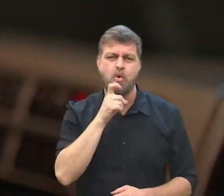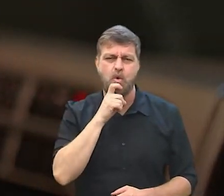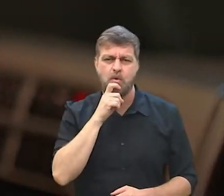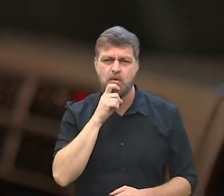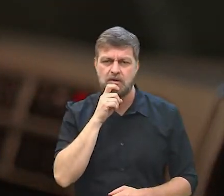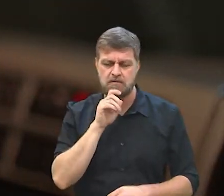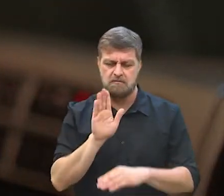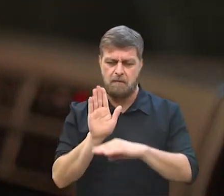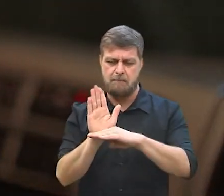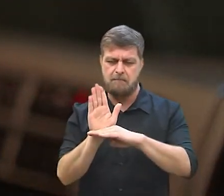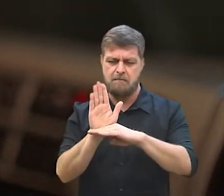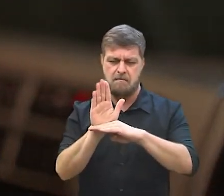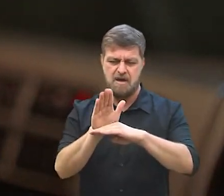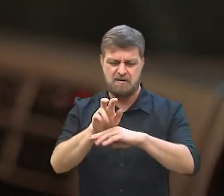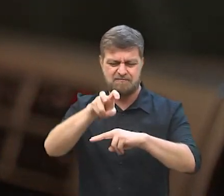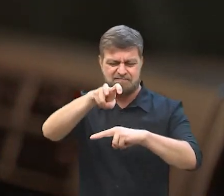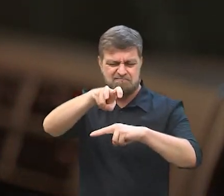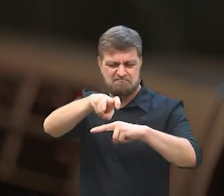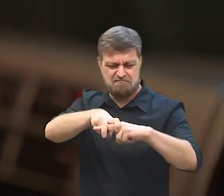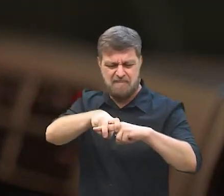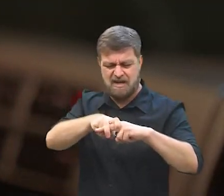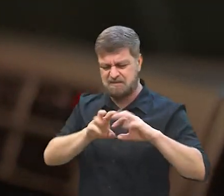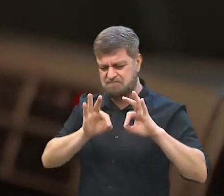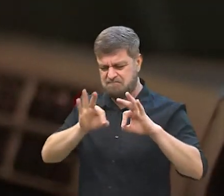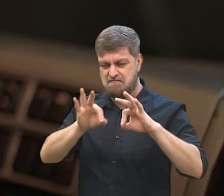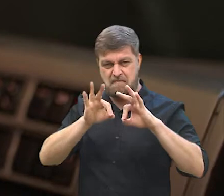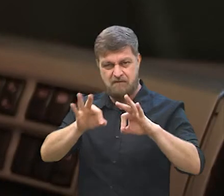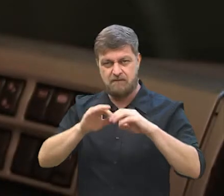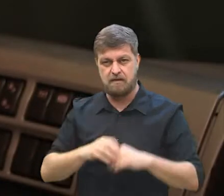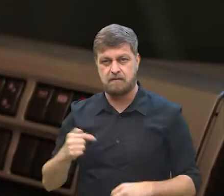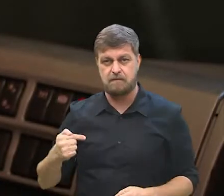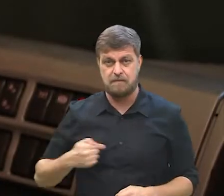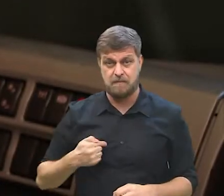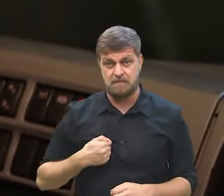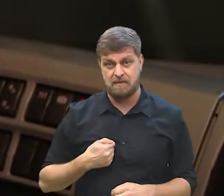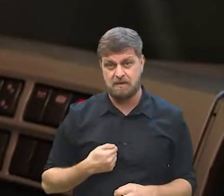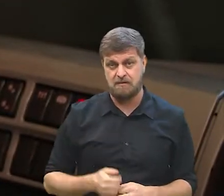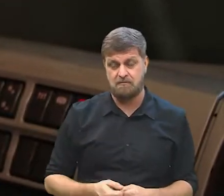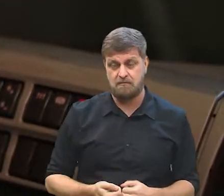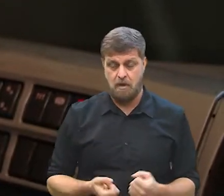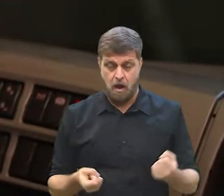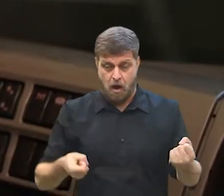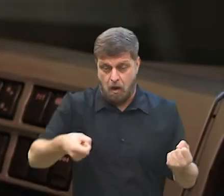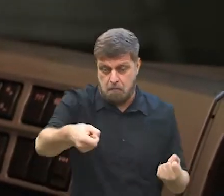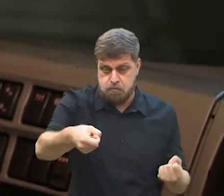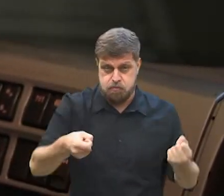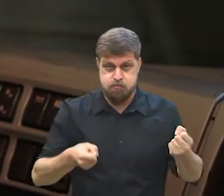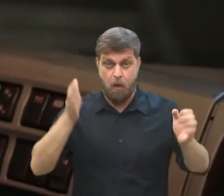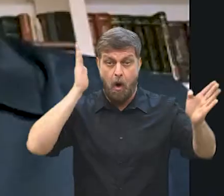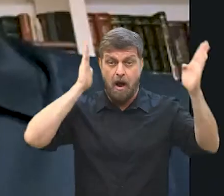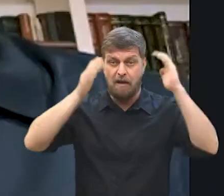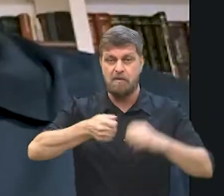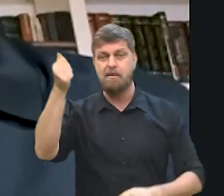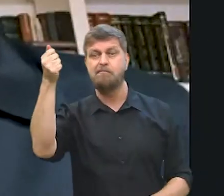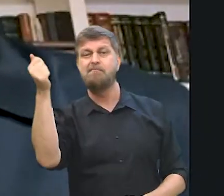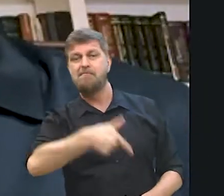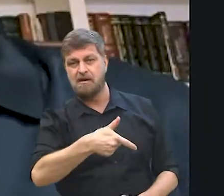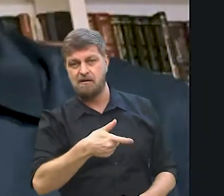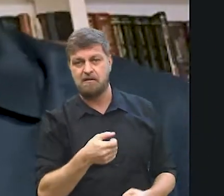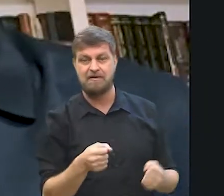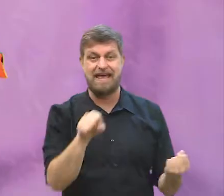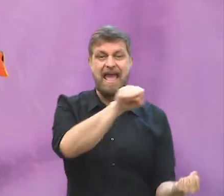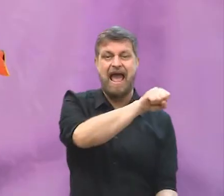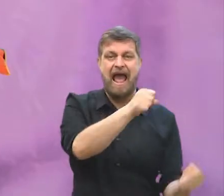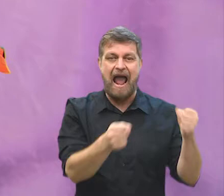posicionamento perfeito, ergonomia das pernas. Eu prefiro, às vezes, dirigir um caminhão do que um automóvel.